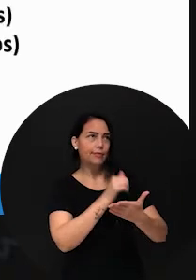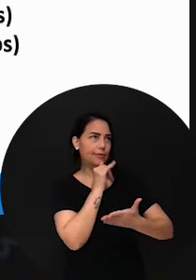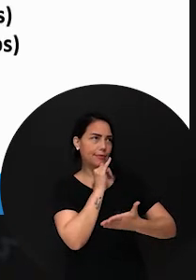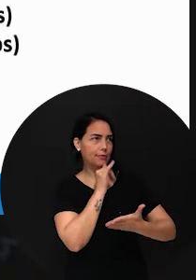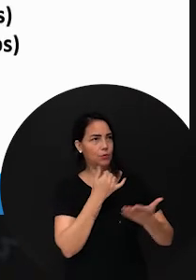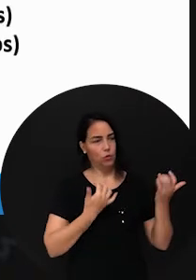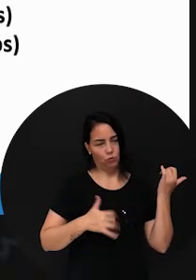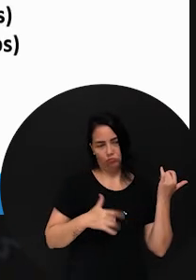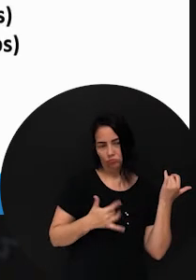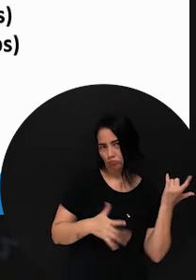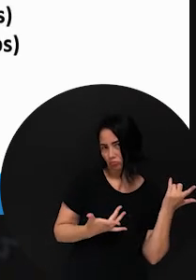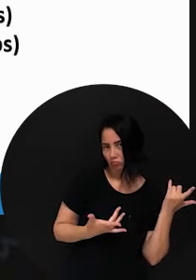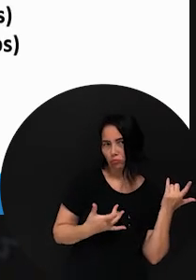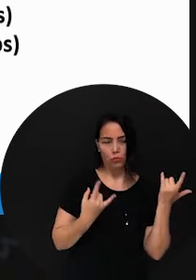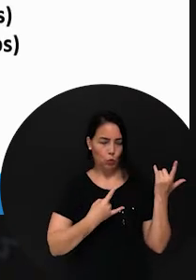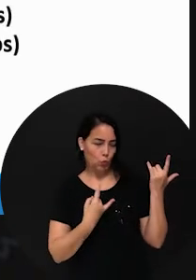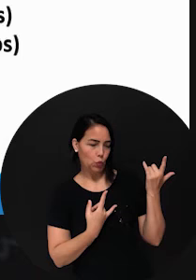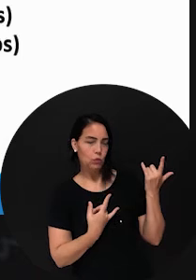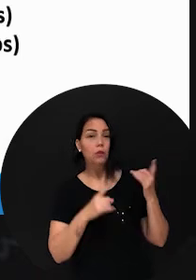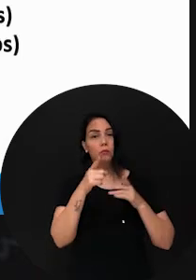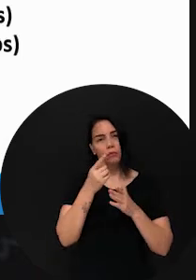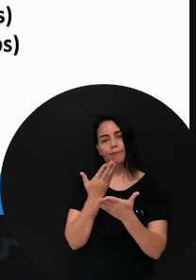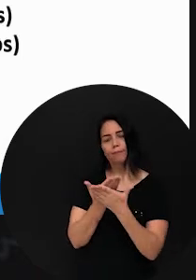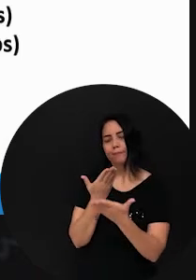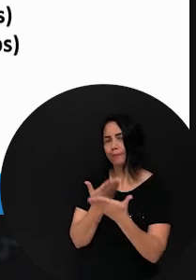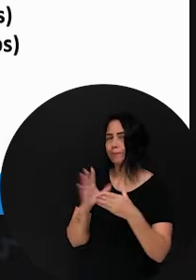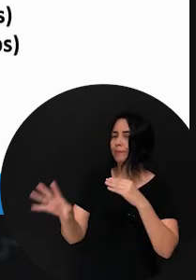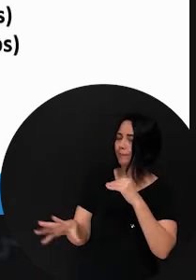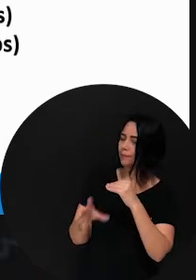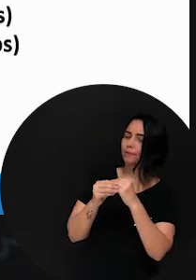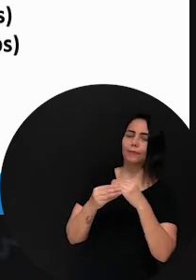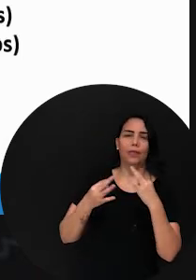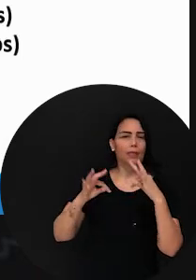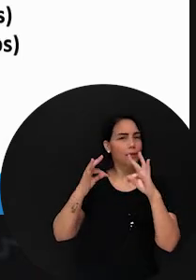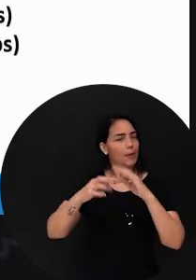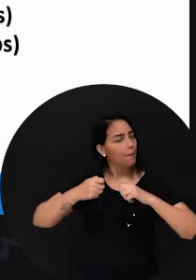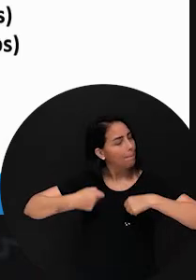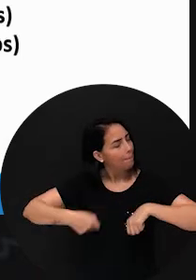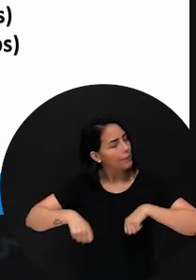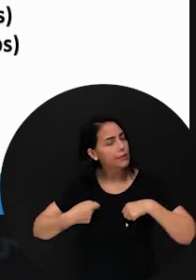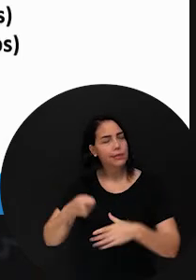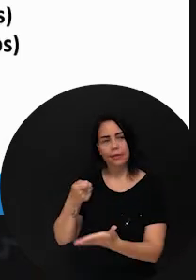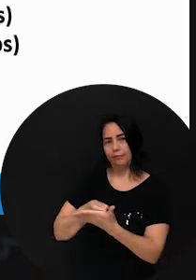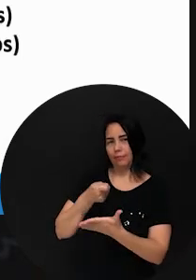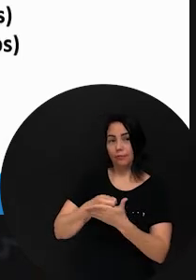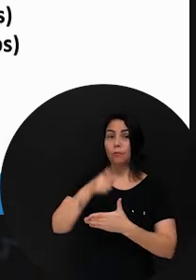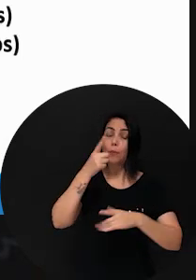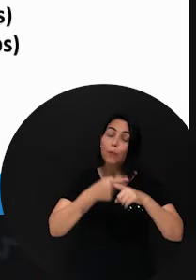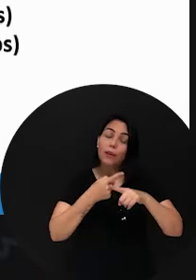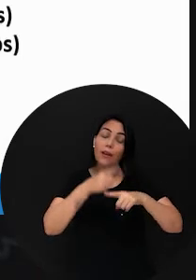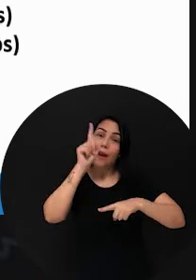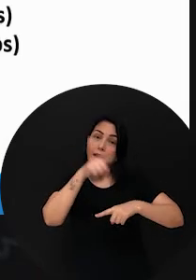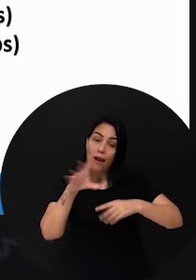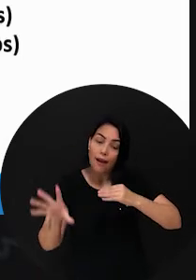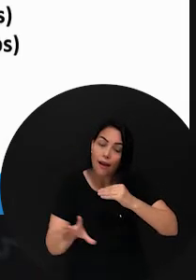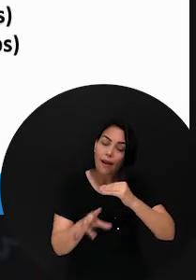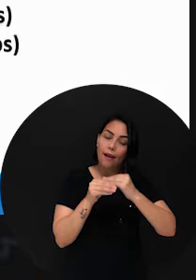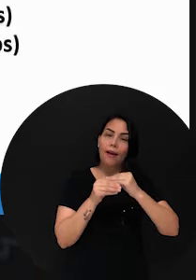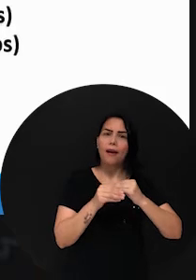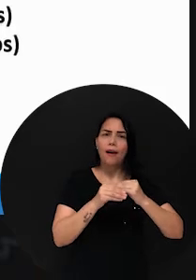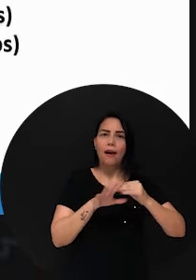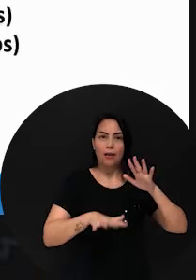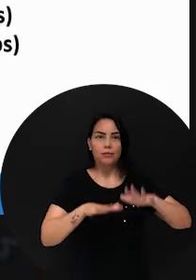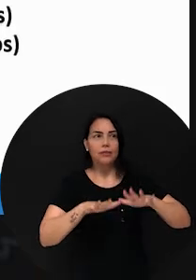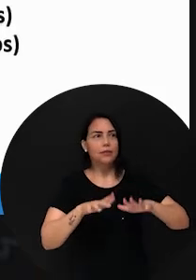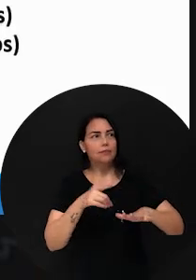seu instrumento, e aí as outras aulas são obrigatórias. Até porque, como diz o nome, complementares. Às vezes não dá tempo